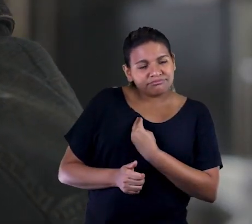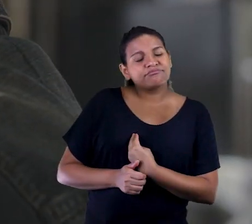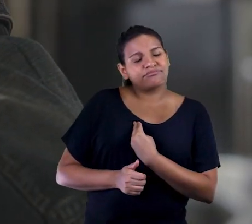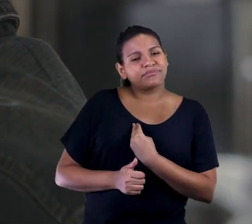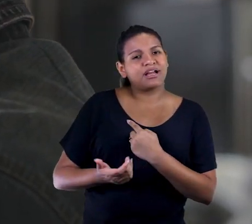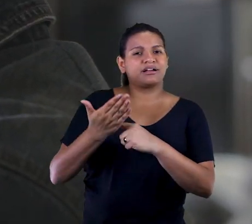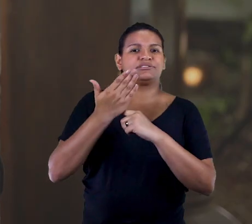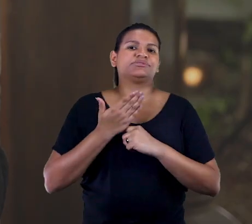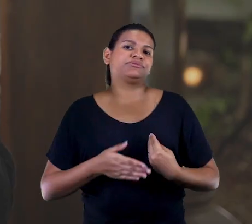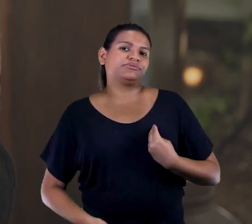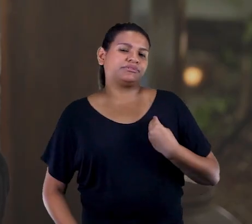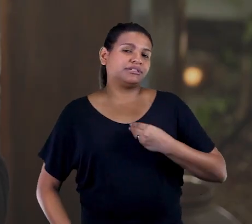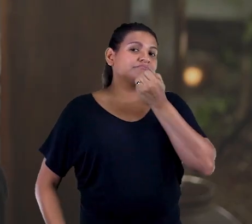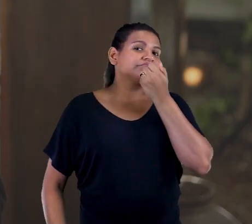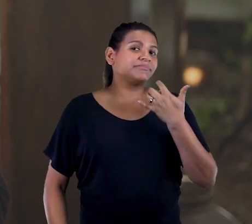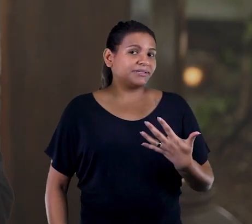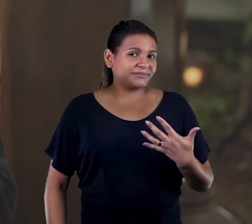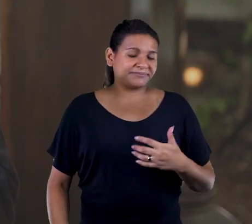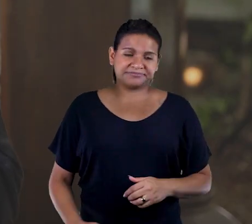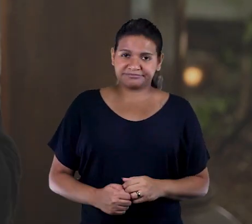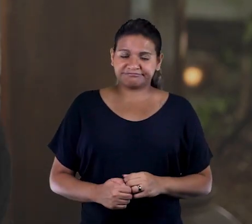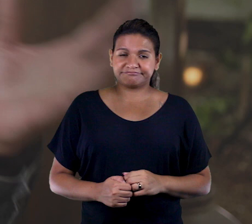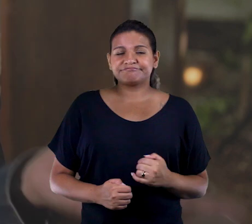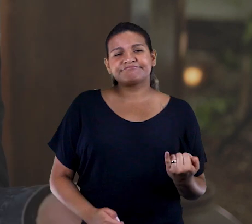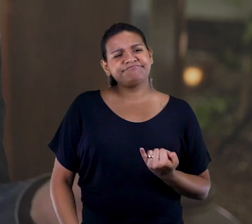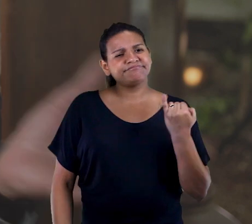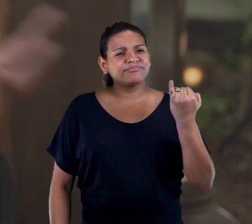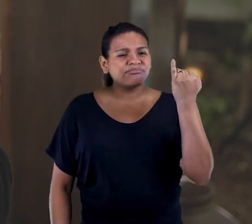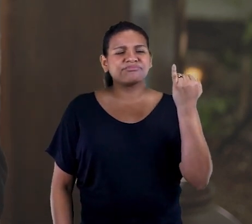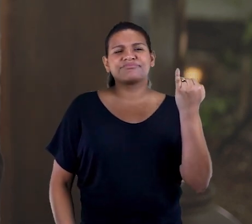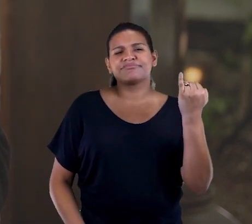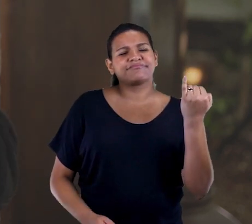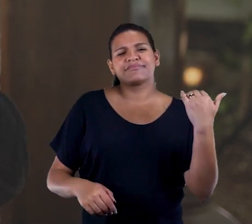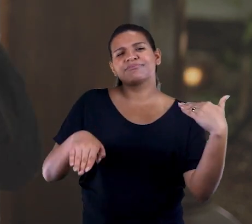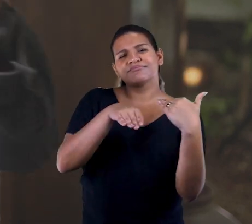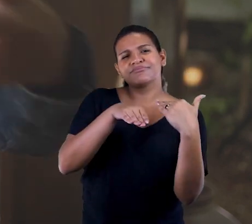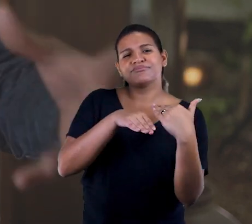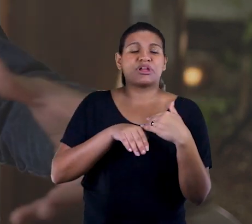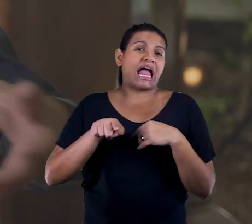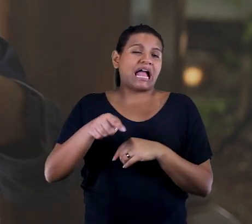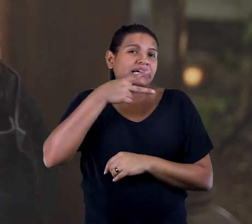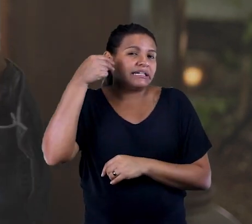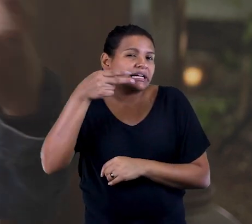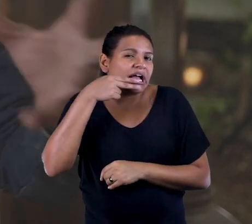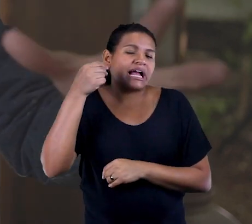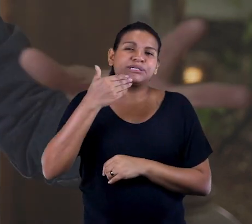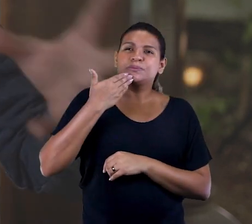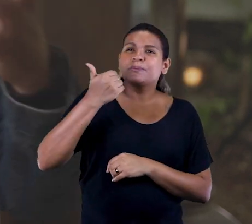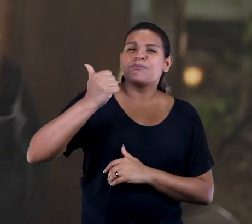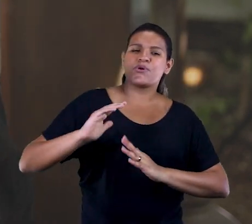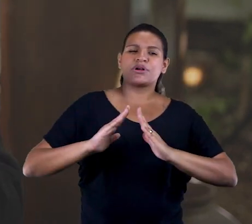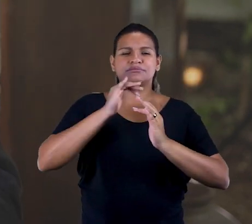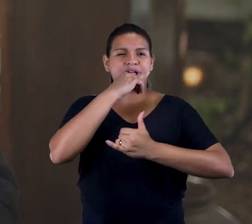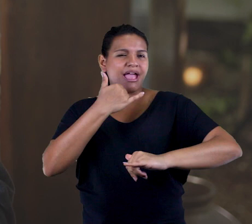talvez tenham uma importância maior do que a gente imagina, tanto os cães quanto os gatos. Tem gente que fala que os gatos jogam uma